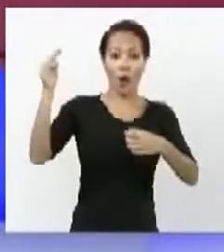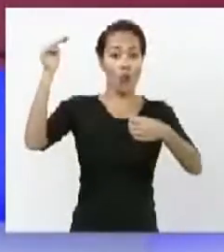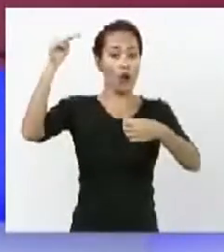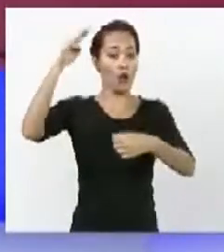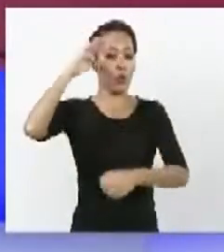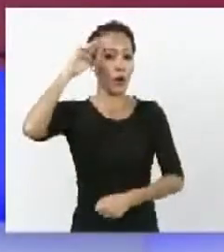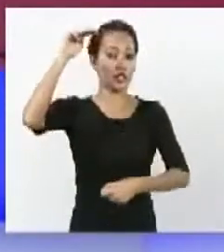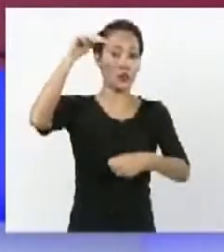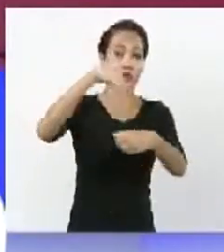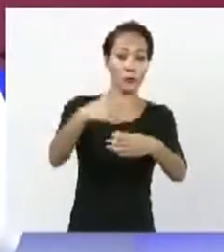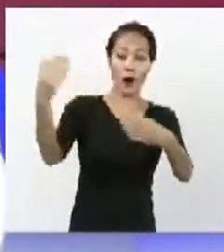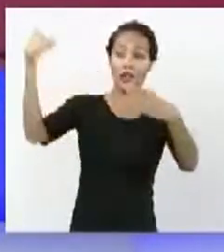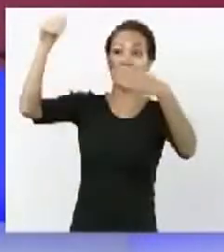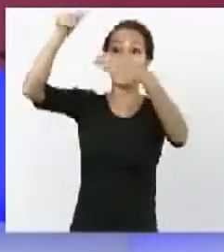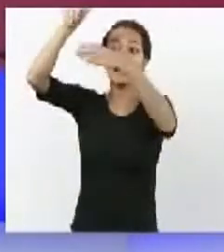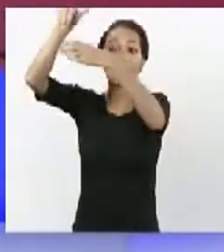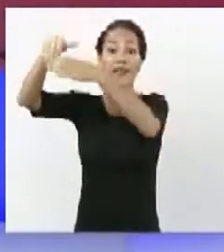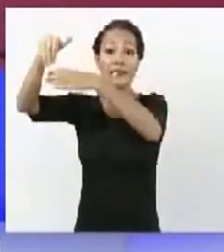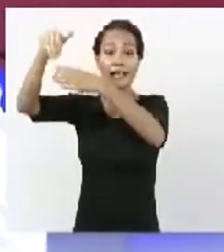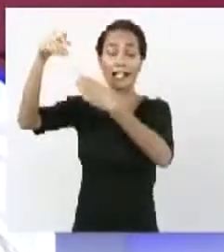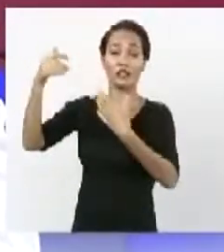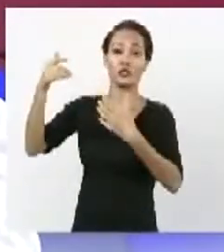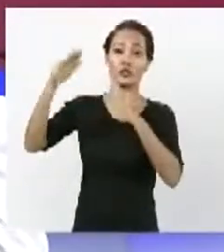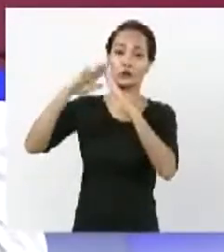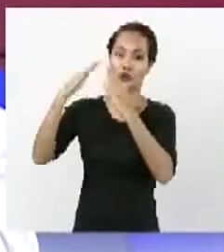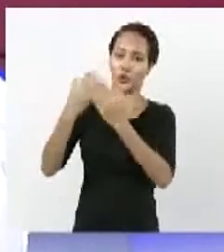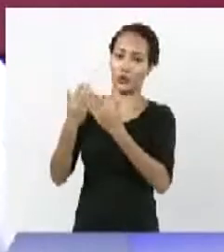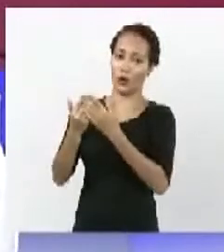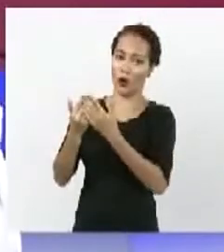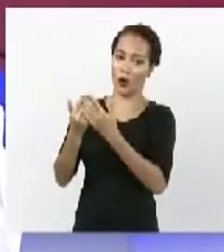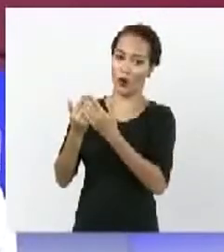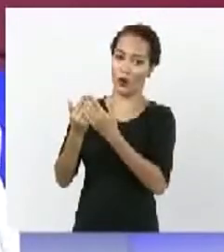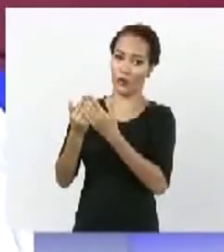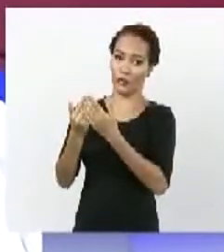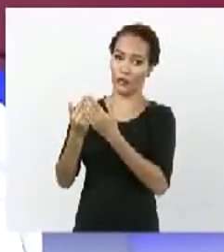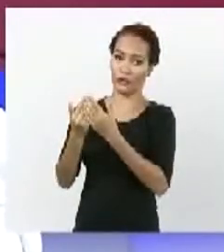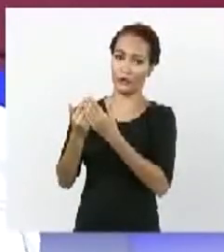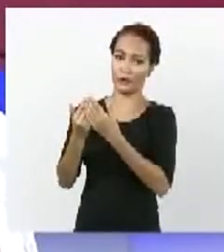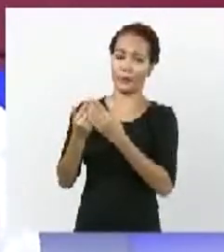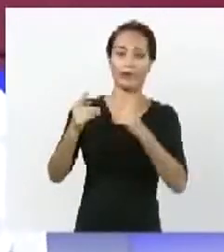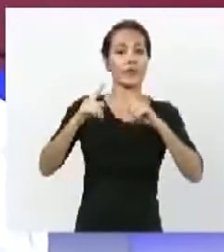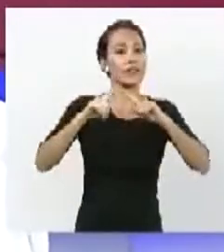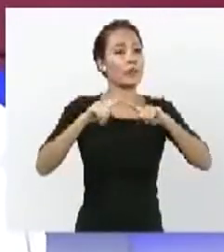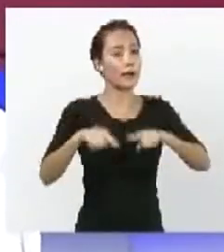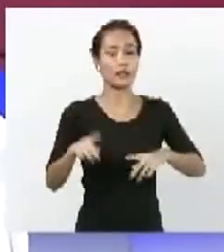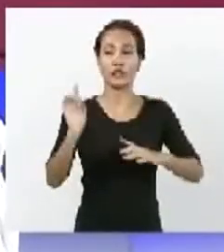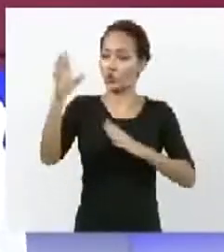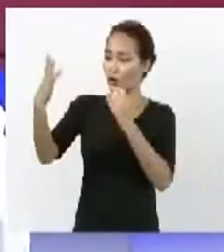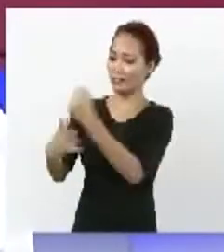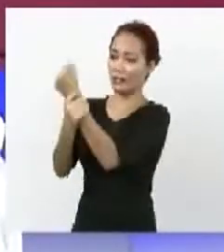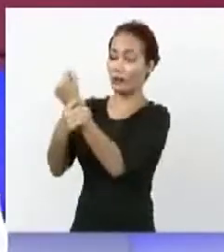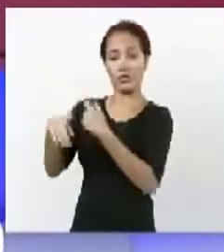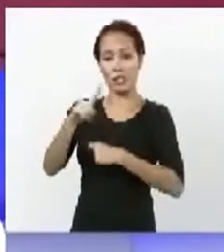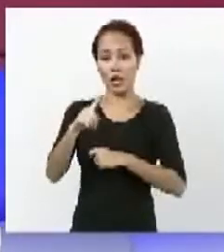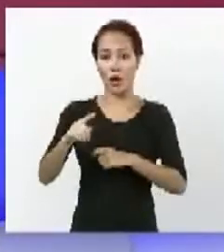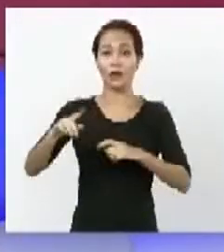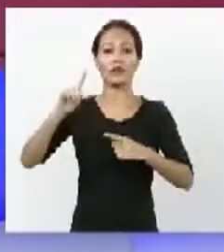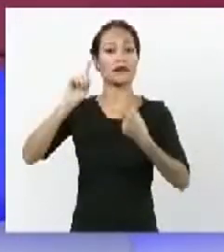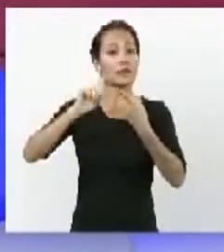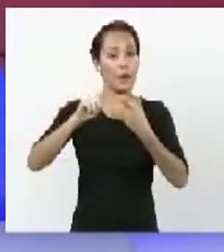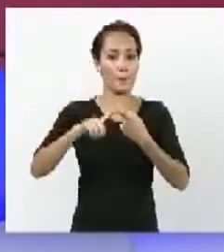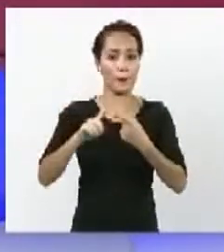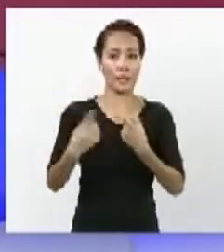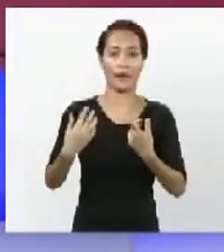municipal dentro das escolas municipais, não só para fazer segurança, mas principalmente para resgatar aquela questão